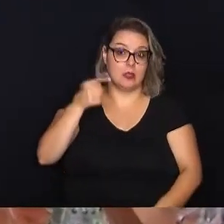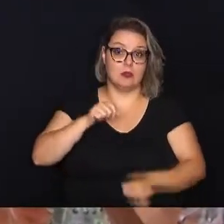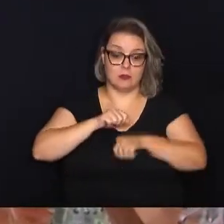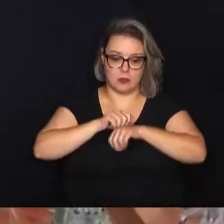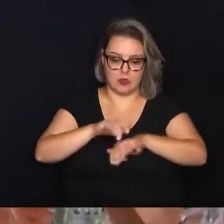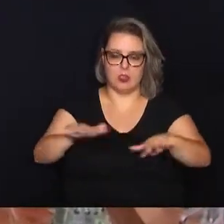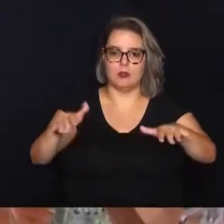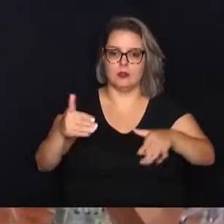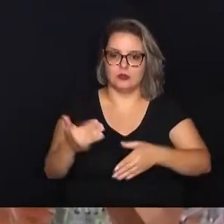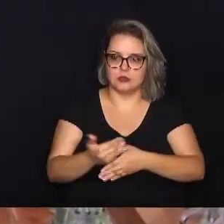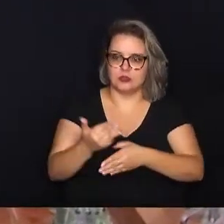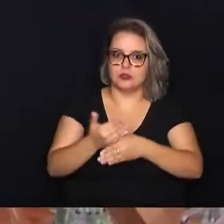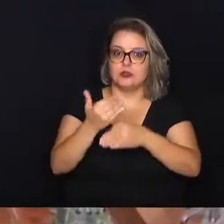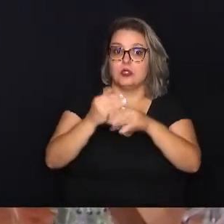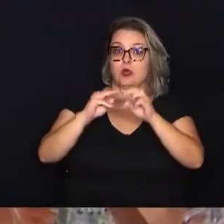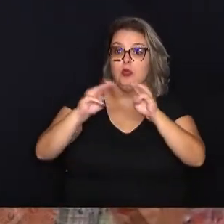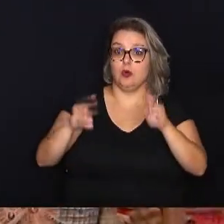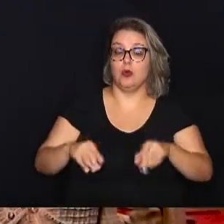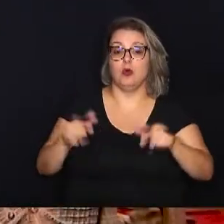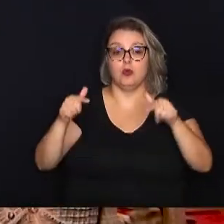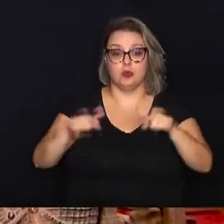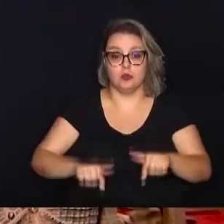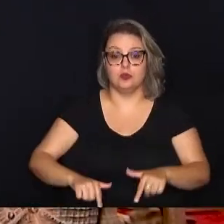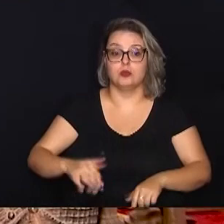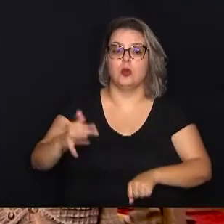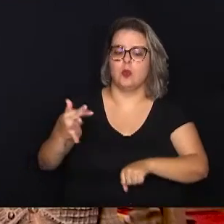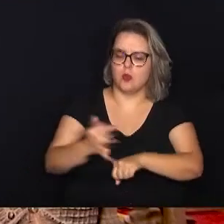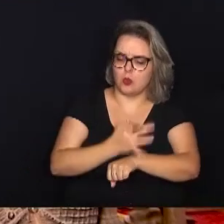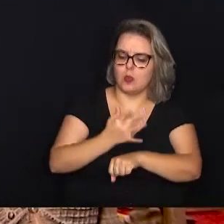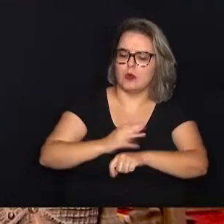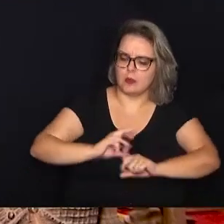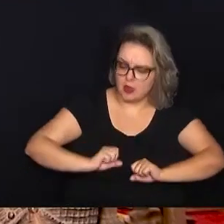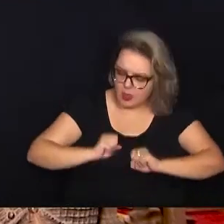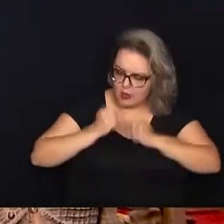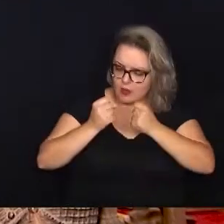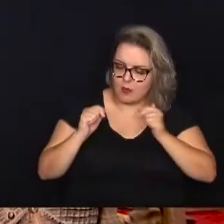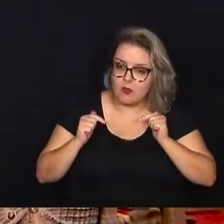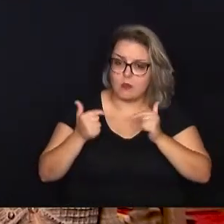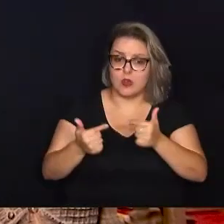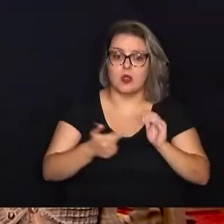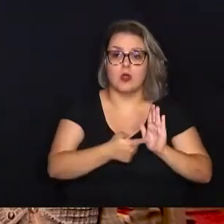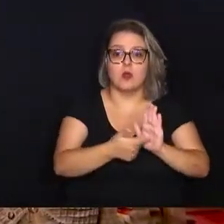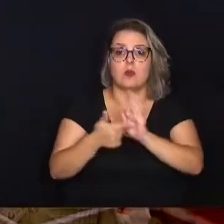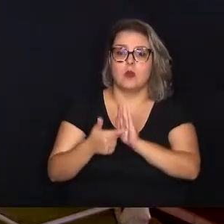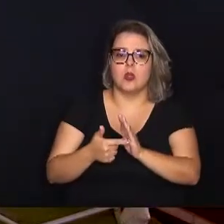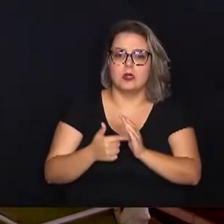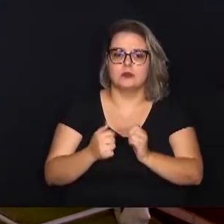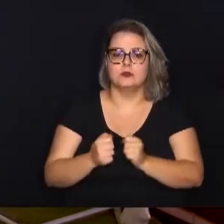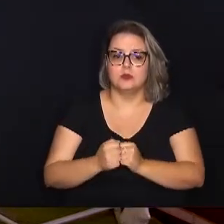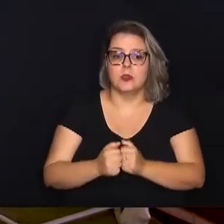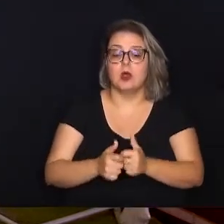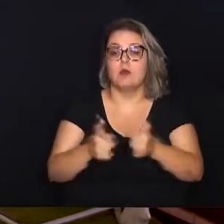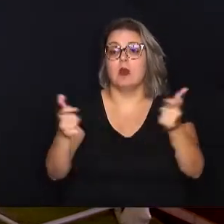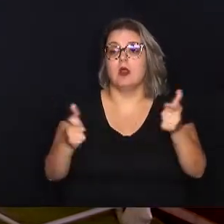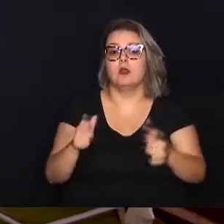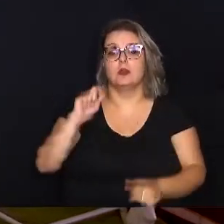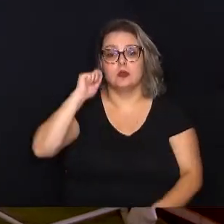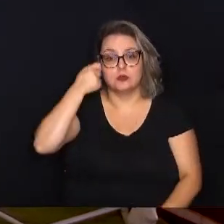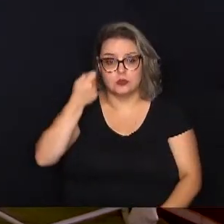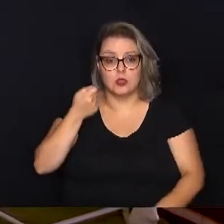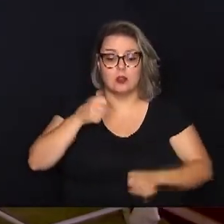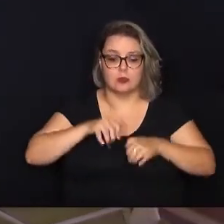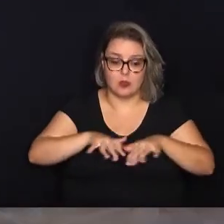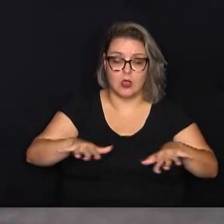haja fomento para a construção de um museu, um local da resistência que mostra a ascendência de grande parte